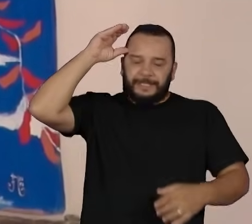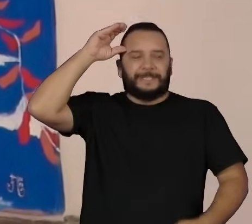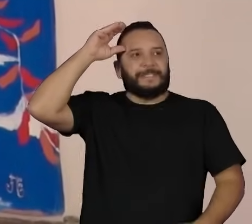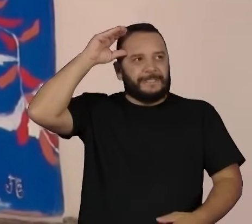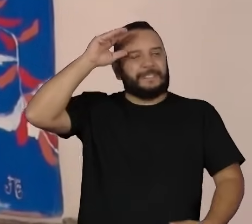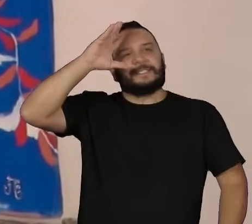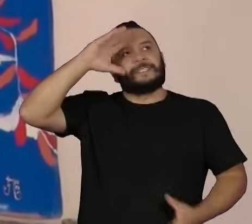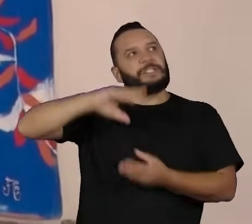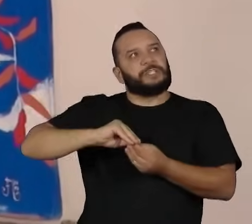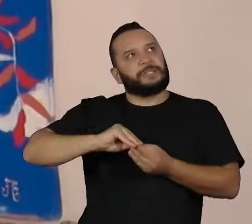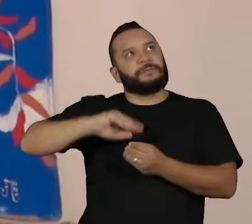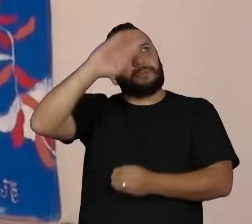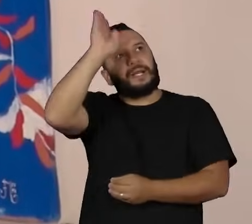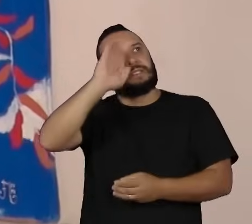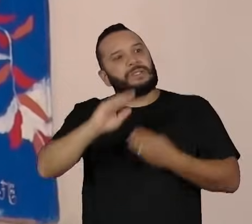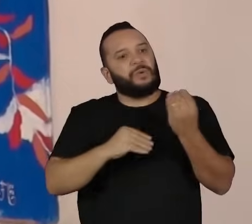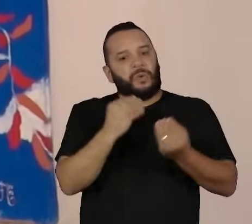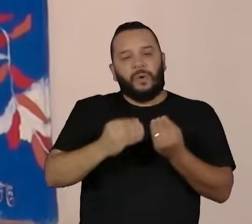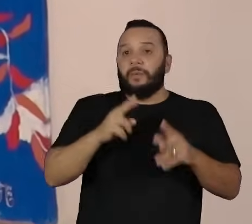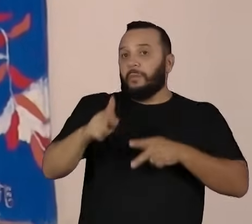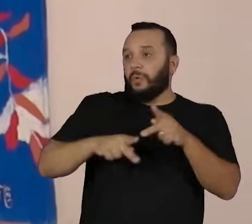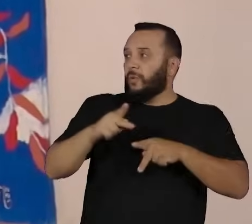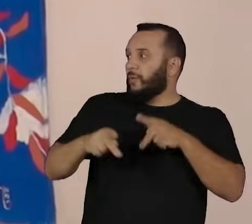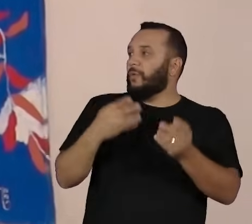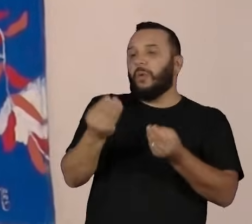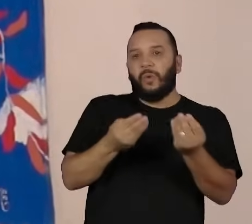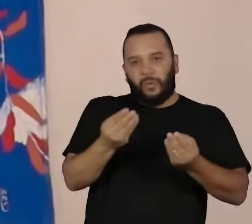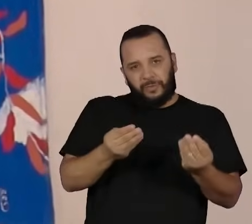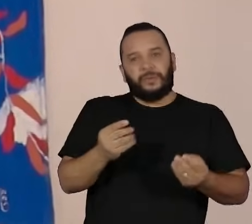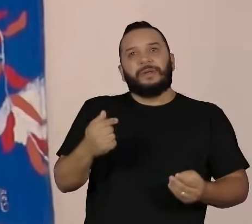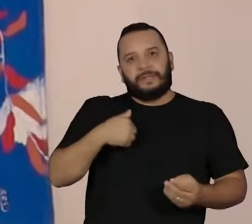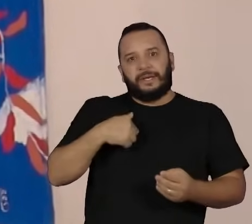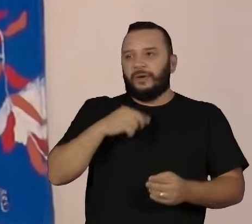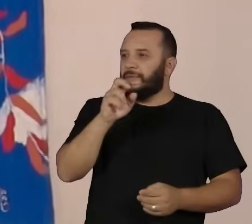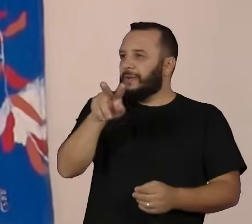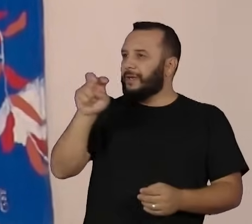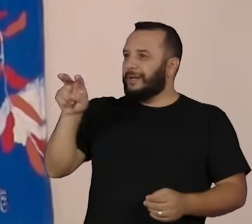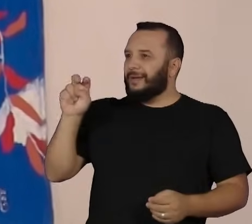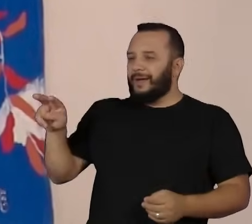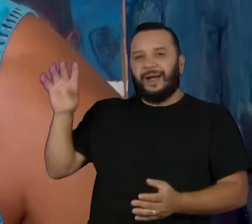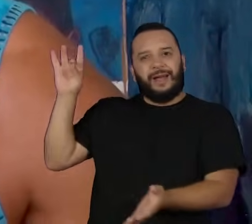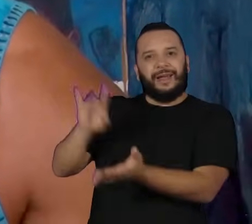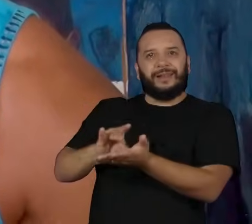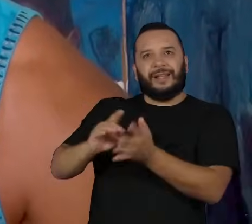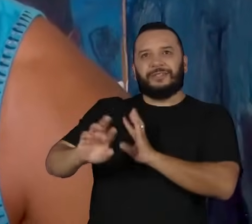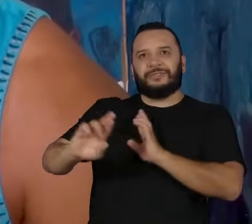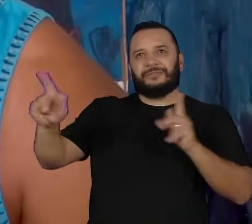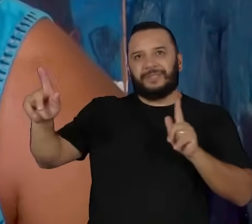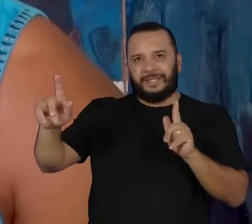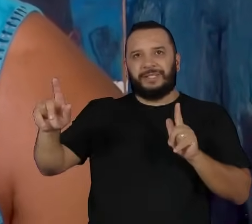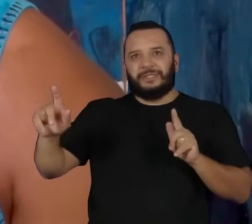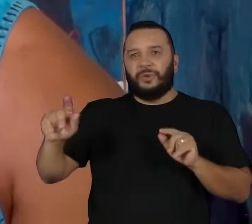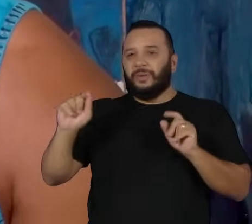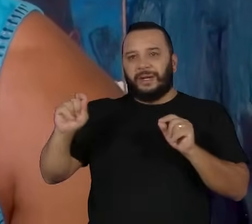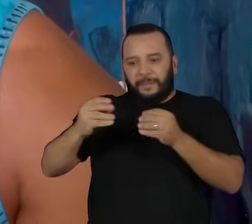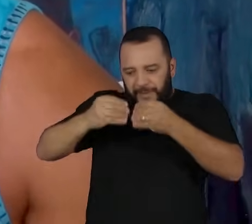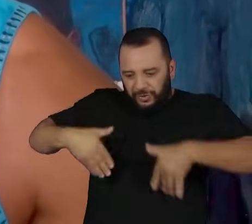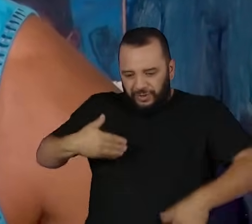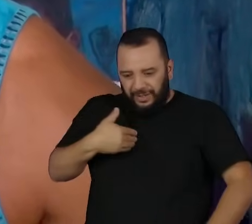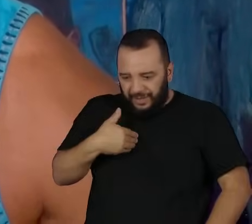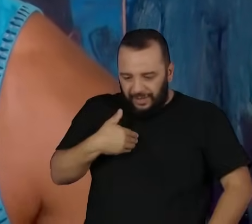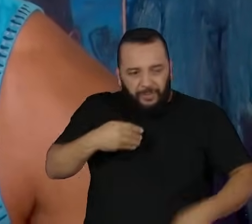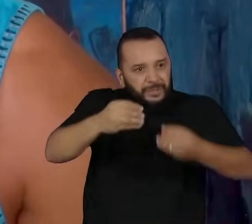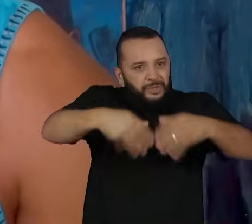história do Brasil, a história do meu povo, mas também me fez olhar a realidade totalmente diferente, né? O que me atinge, o que atinge meus iguais,